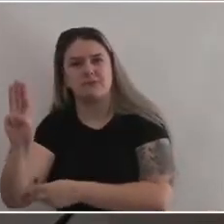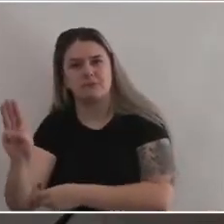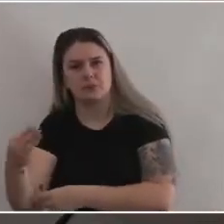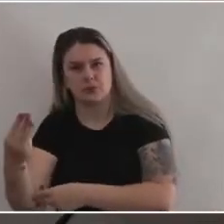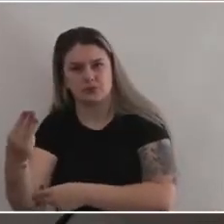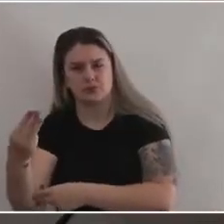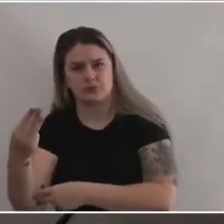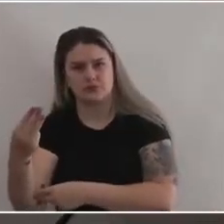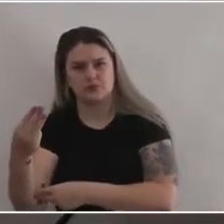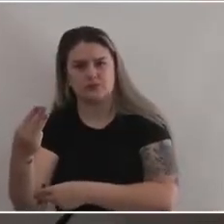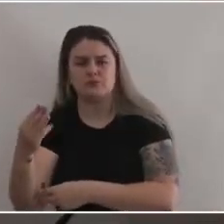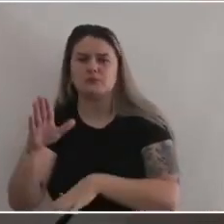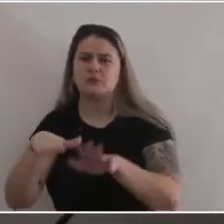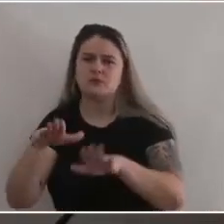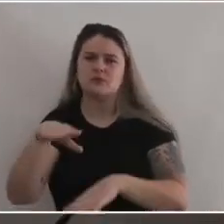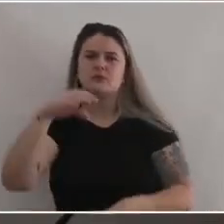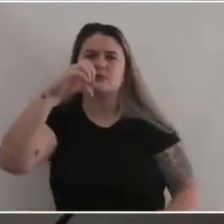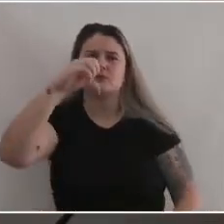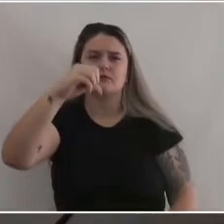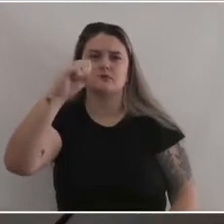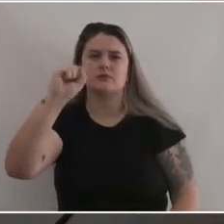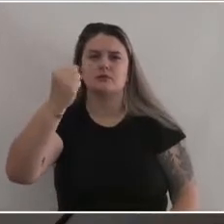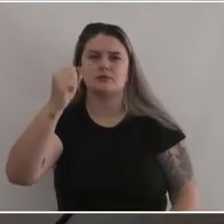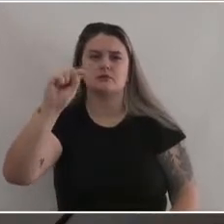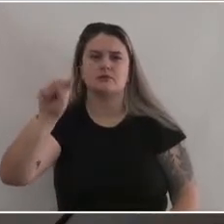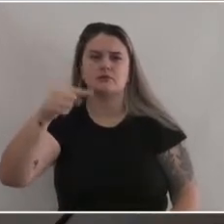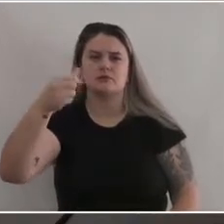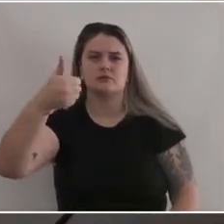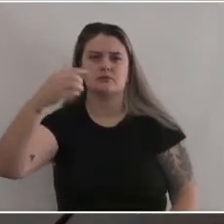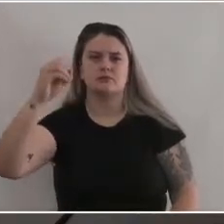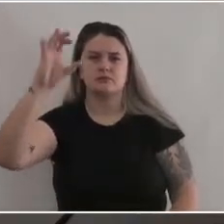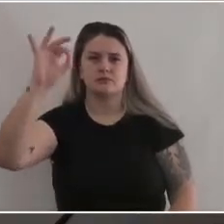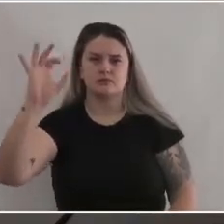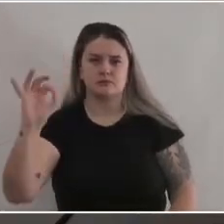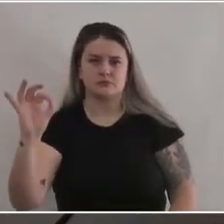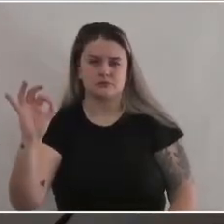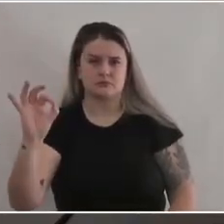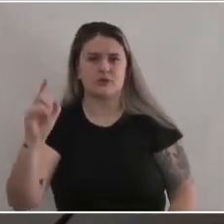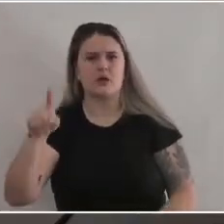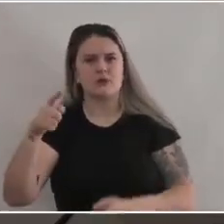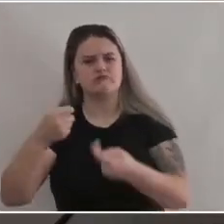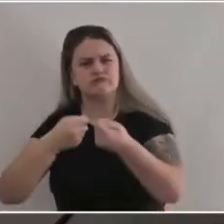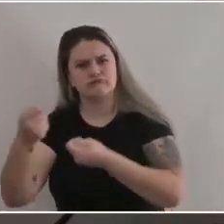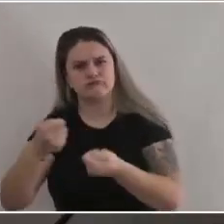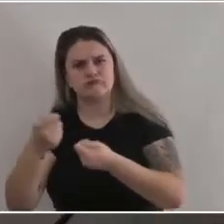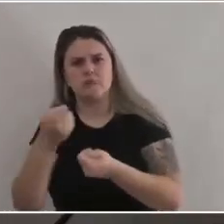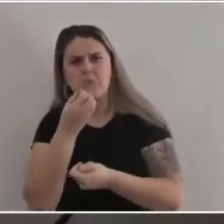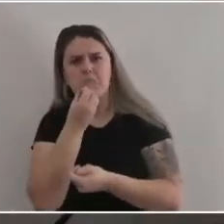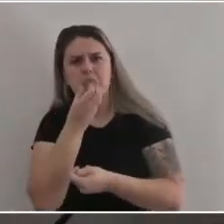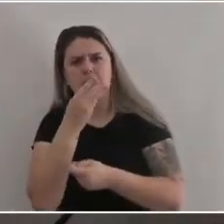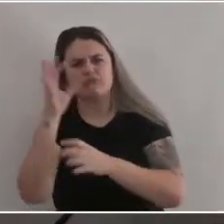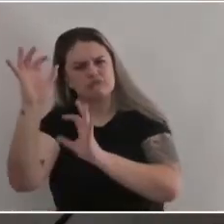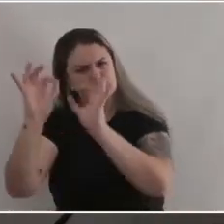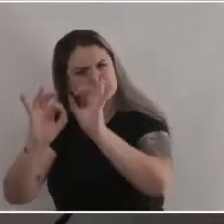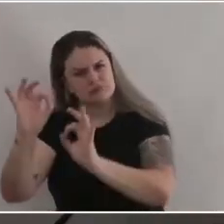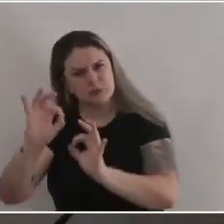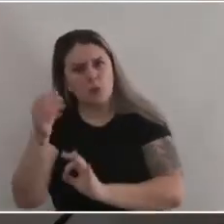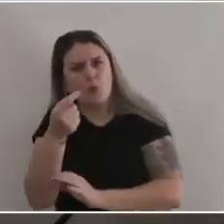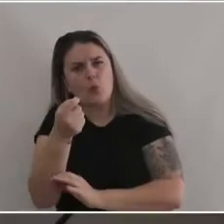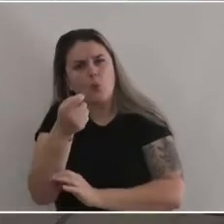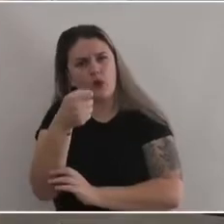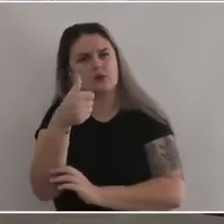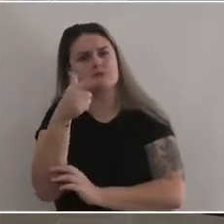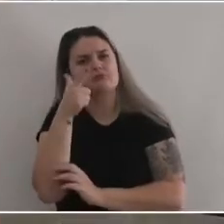207.970.000, um percentual de 98,10%. Então, um orçamento muito bem planejado, quase que